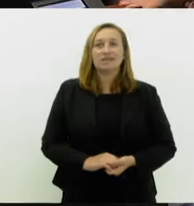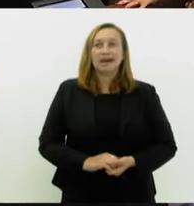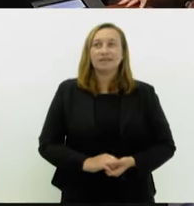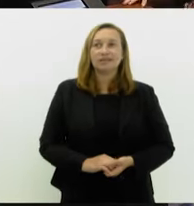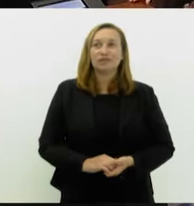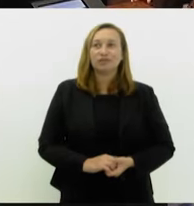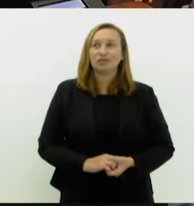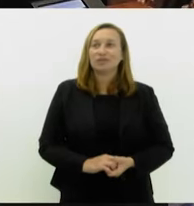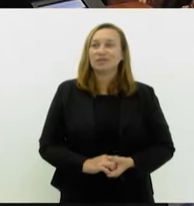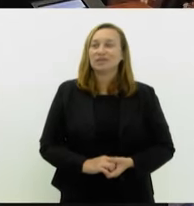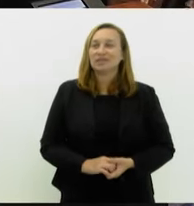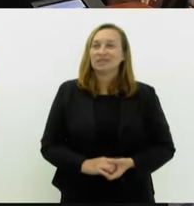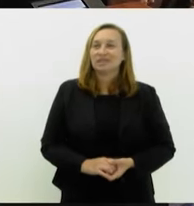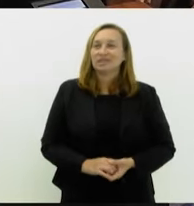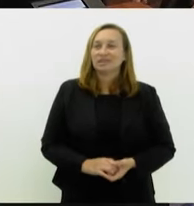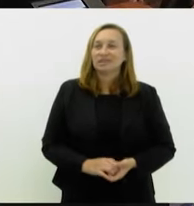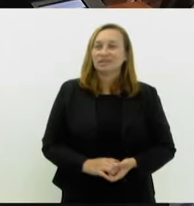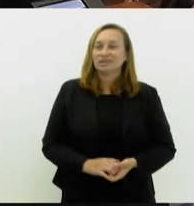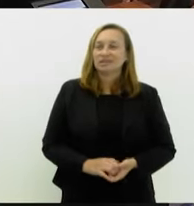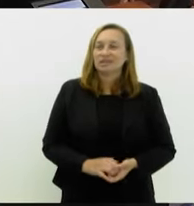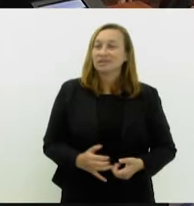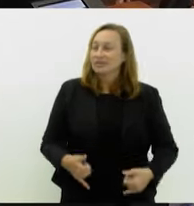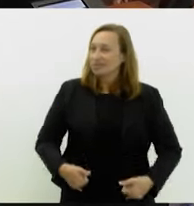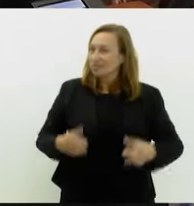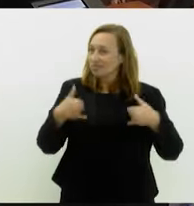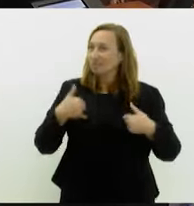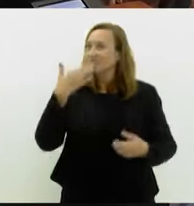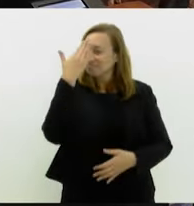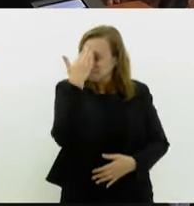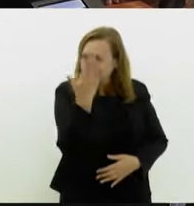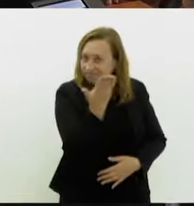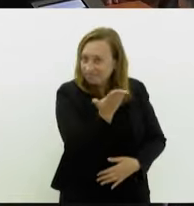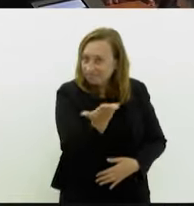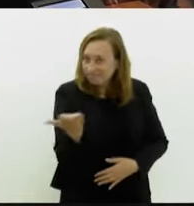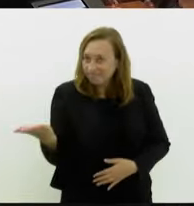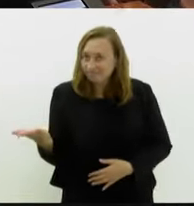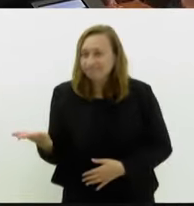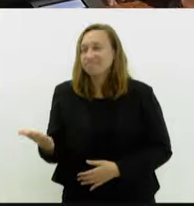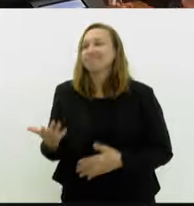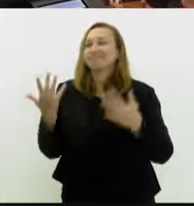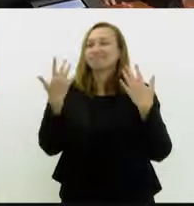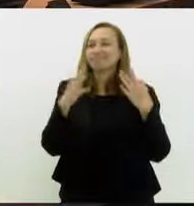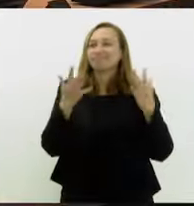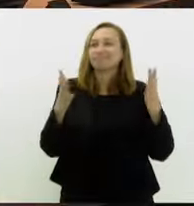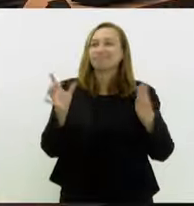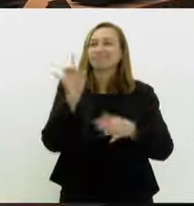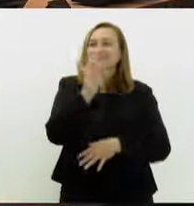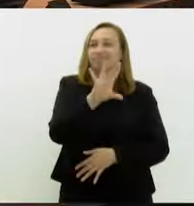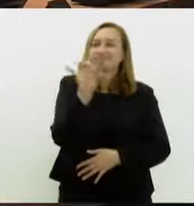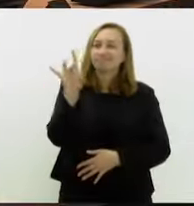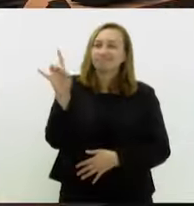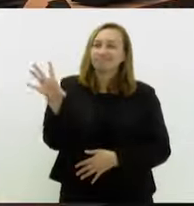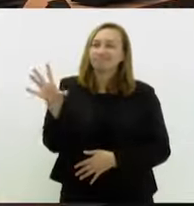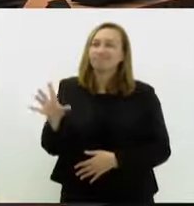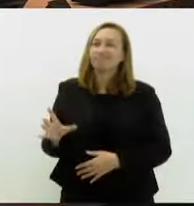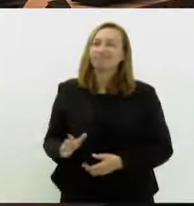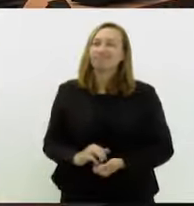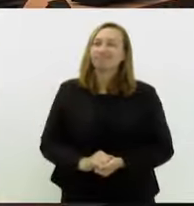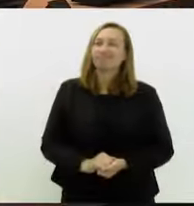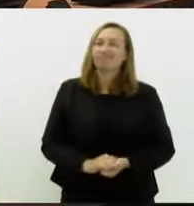foi foi bom com muito orgulho eu agradeço eu agradeço a cada uma vamos ficar aqui aqui por